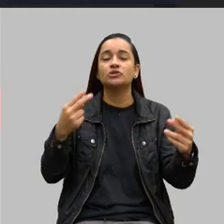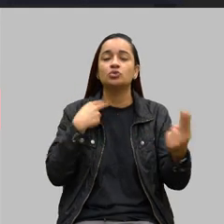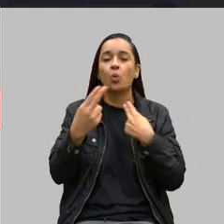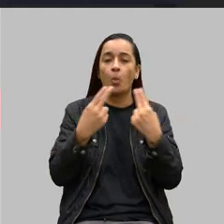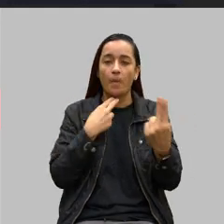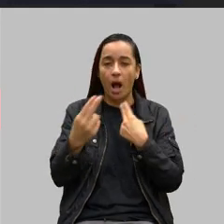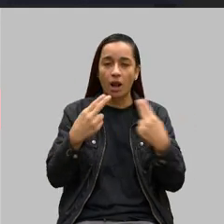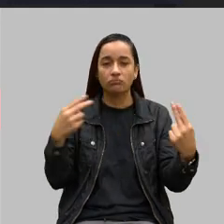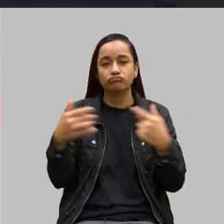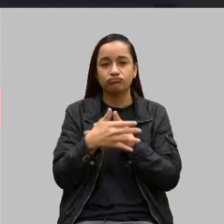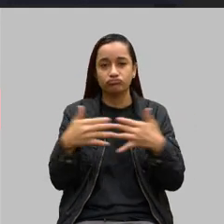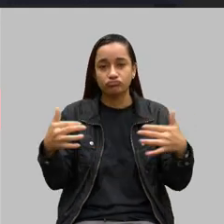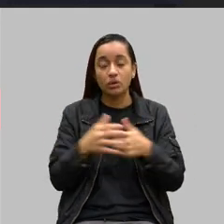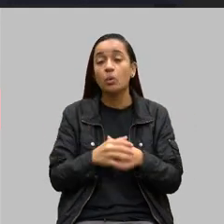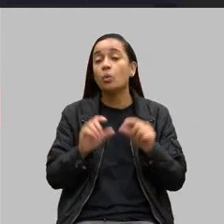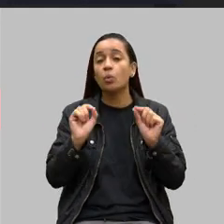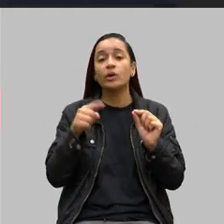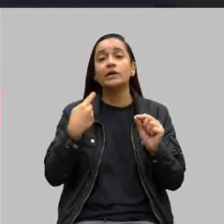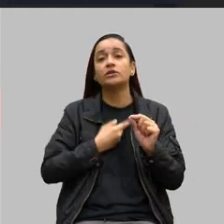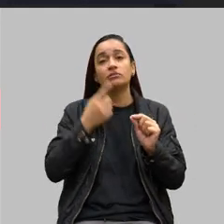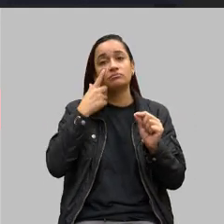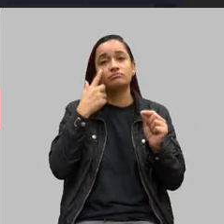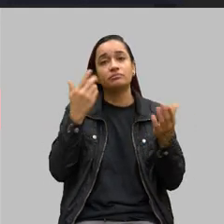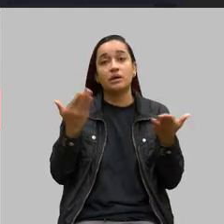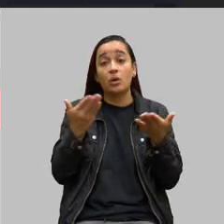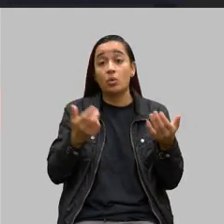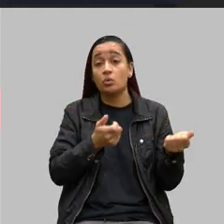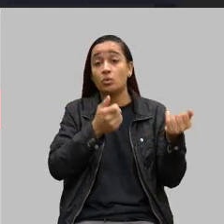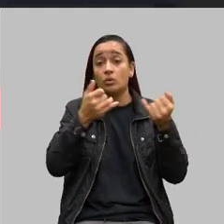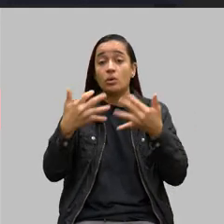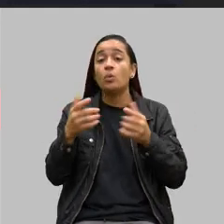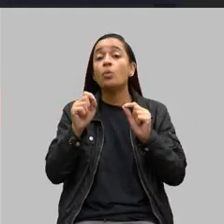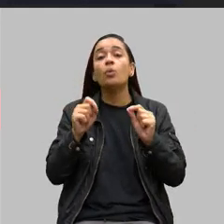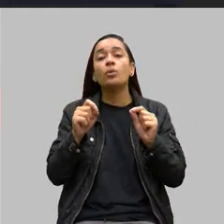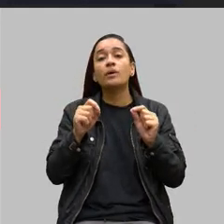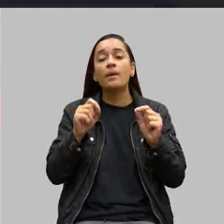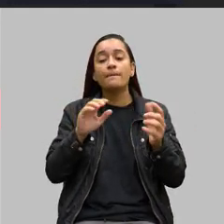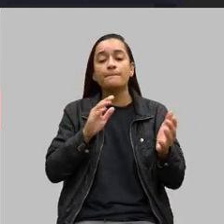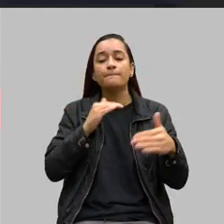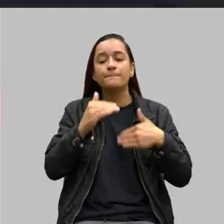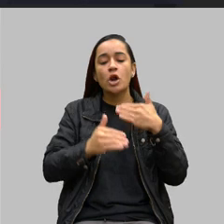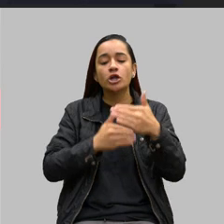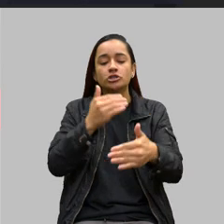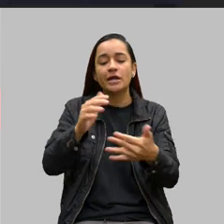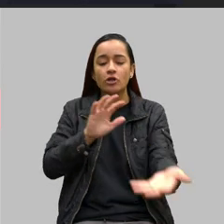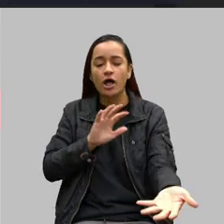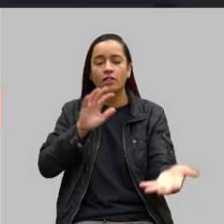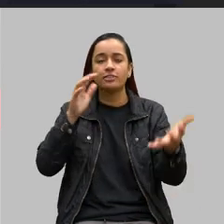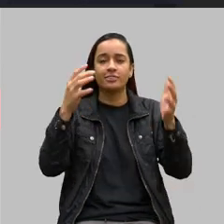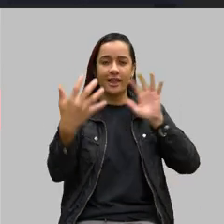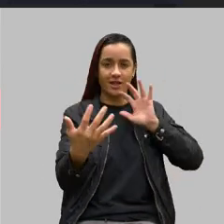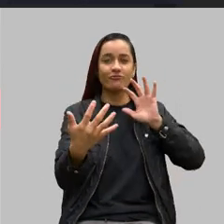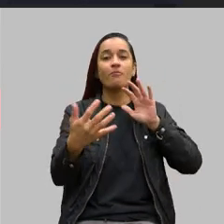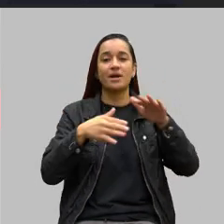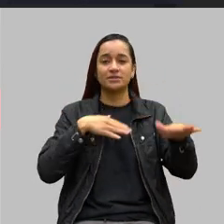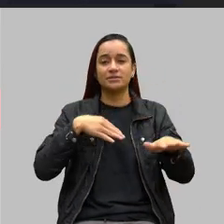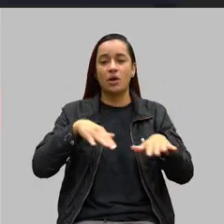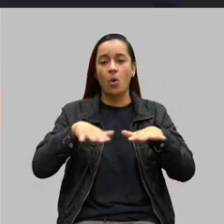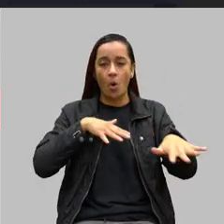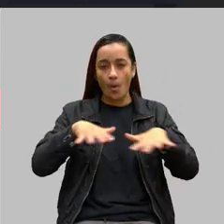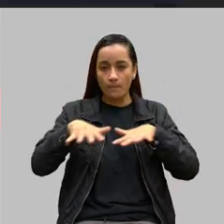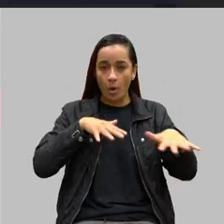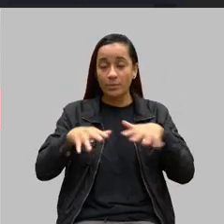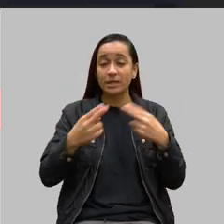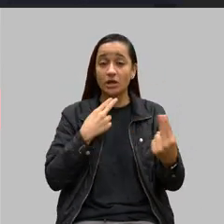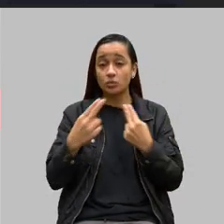nós vamos passar deputados por uma por um processo de transformação né da nossa mobilidade urbana Nós temos duas obras muito